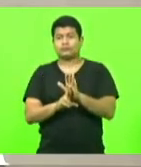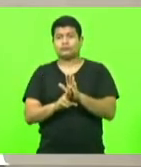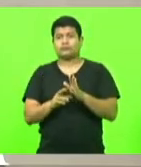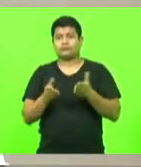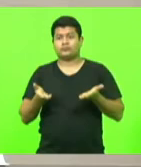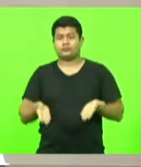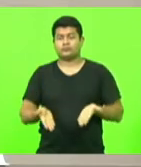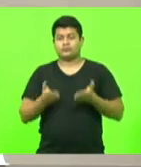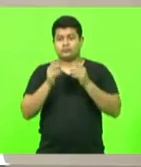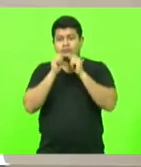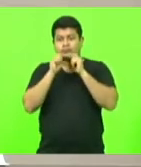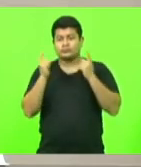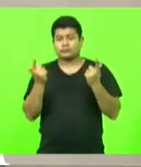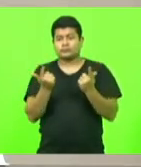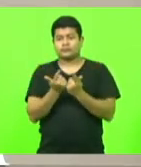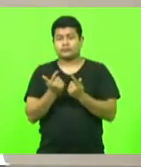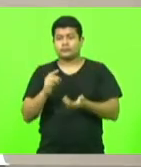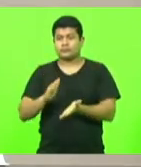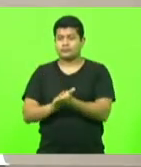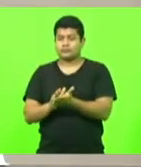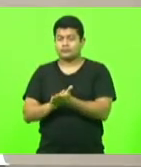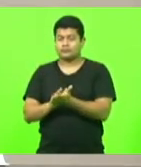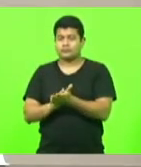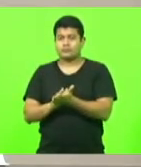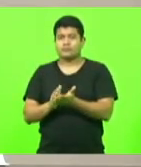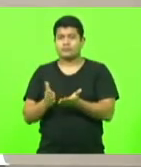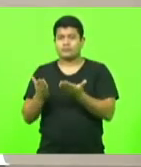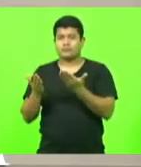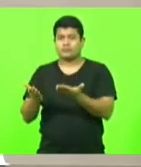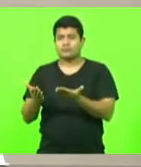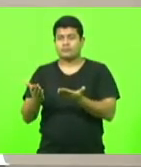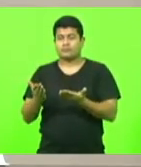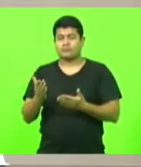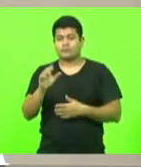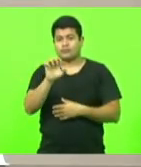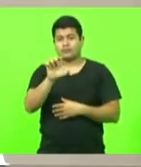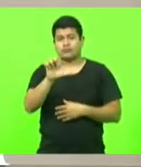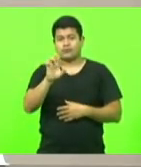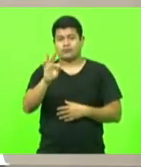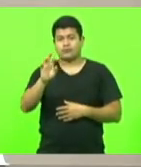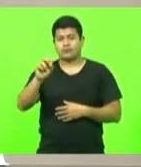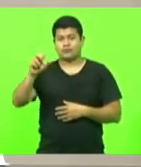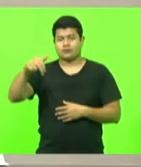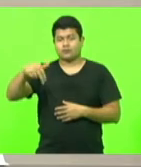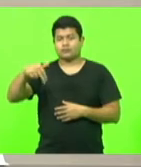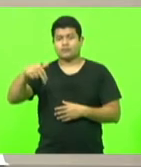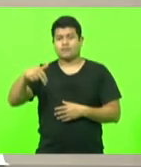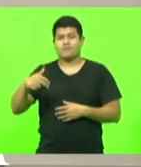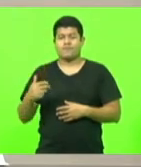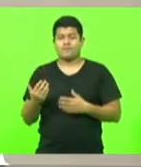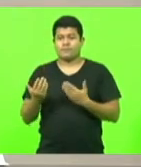da casa, parabenizar o Elton, César Cunha,